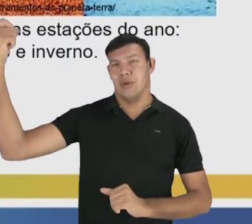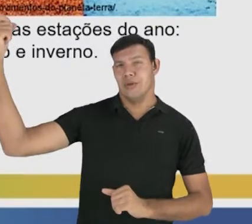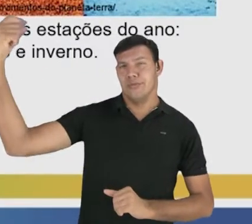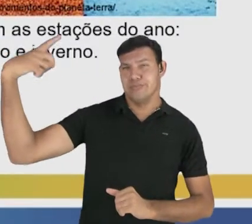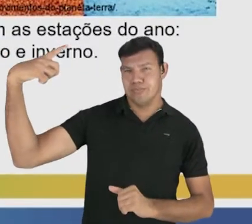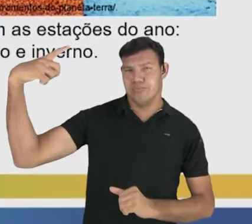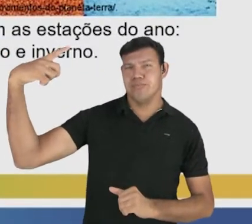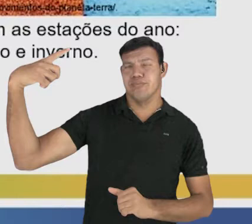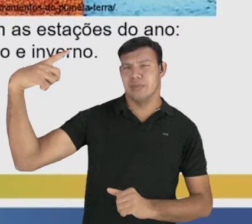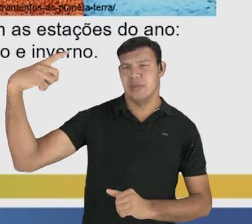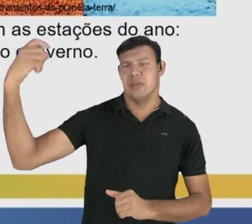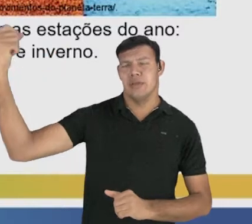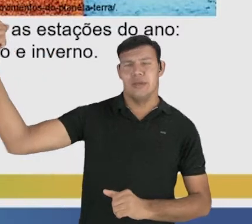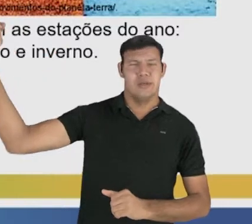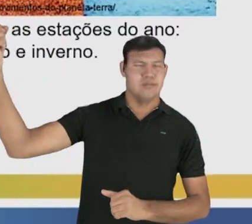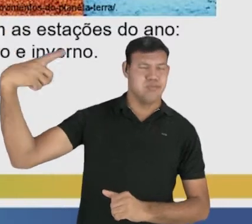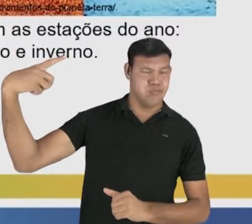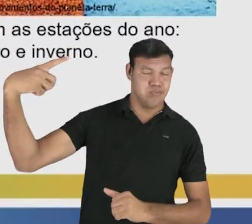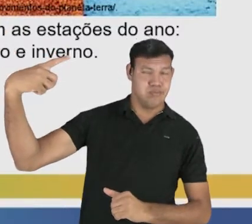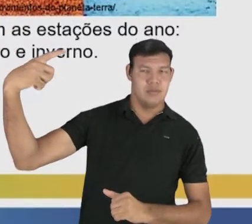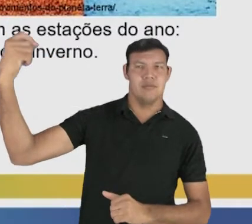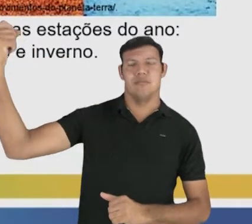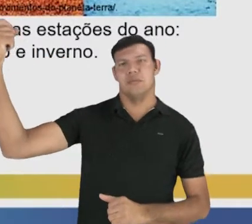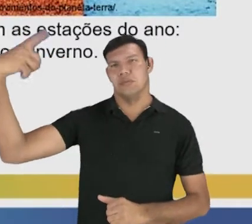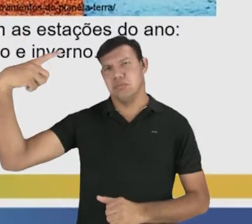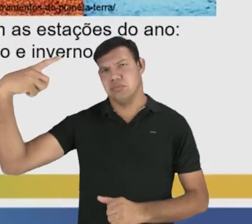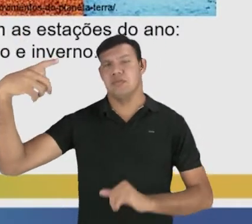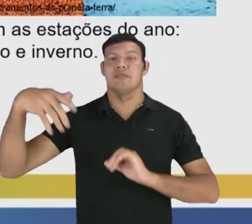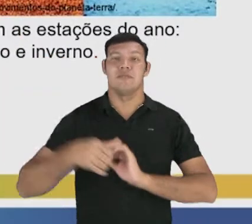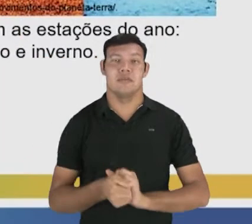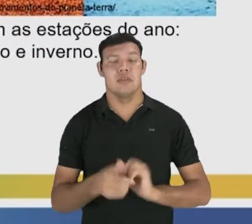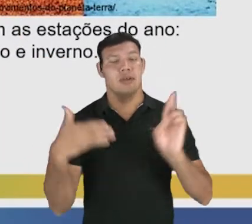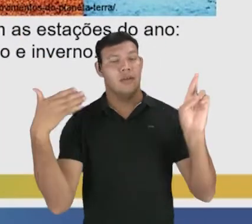está incidindo de forma diferente. E o ponto de